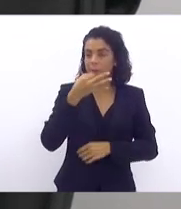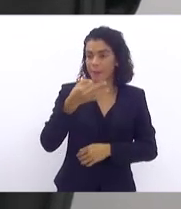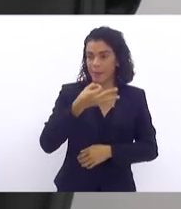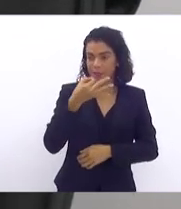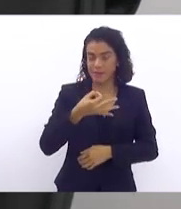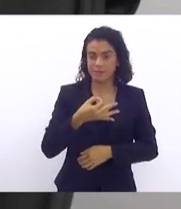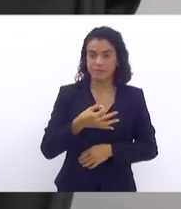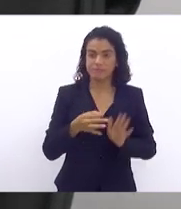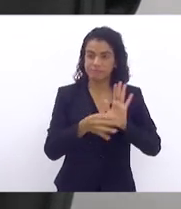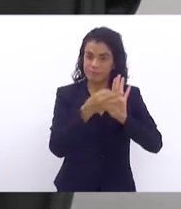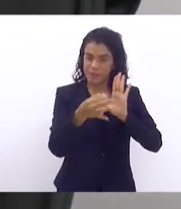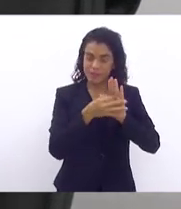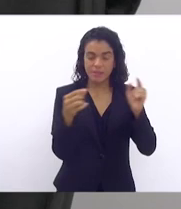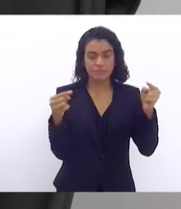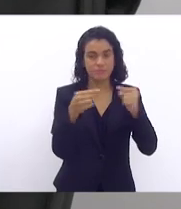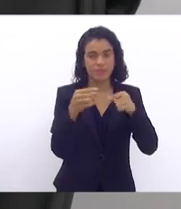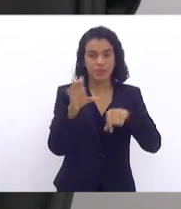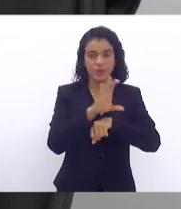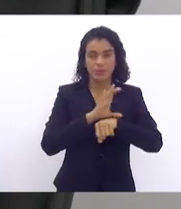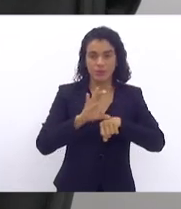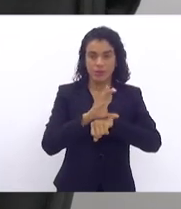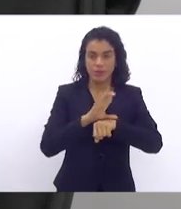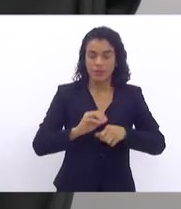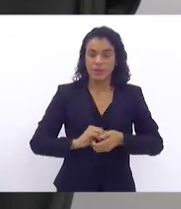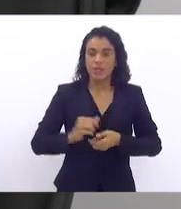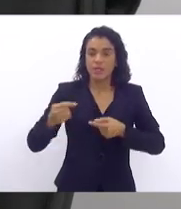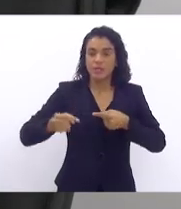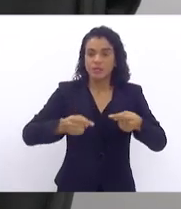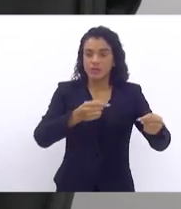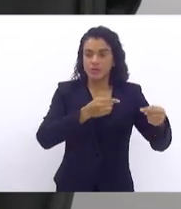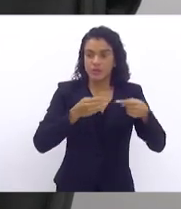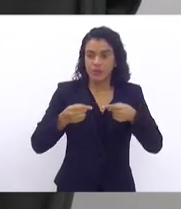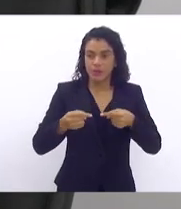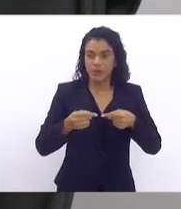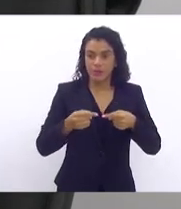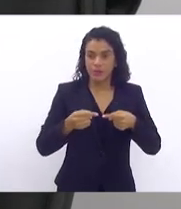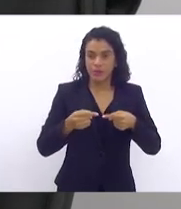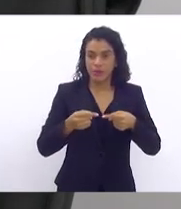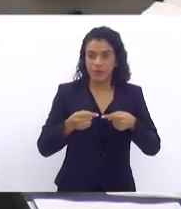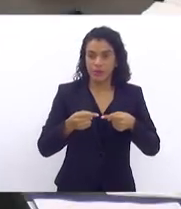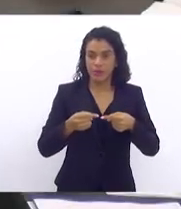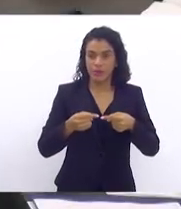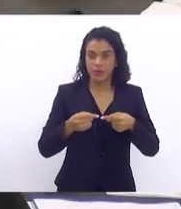Cosolino. Parecer pela constitucionalidade. Em discussão.